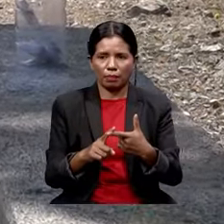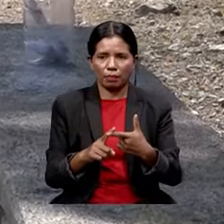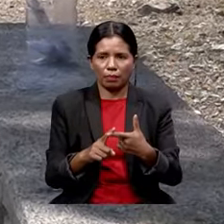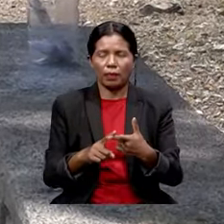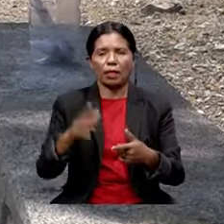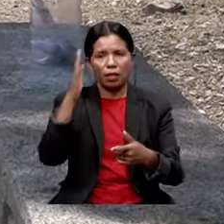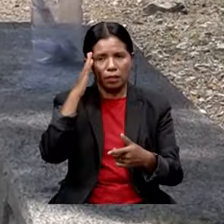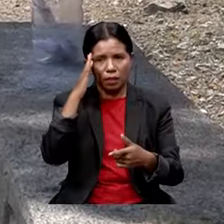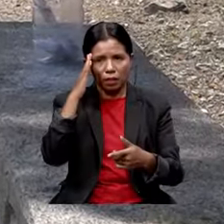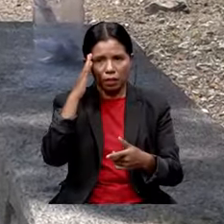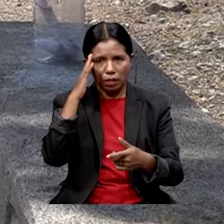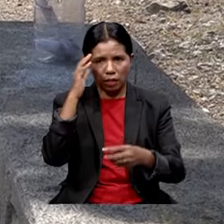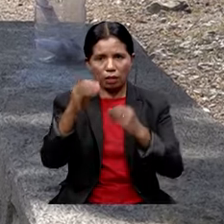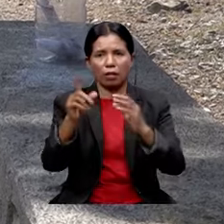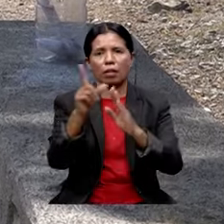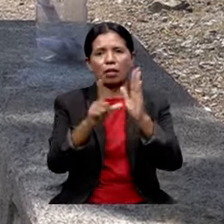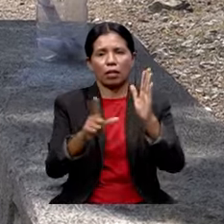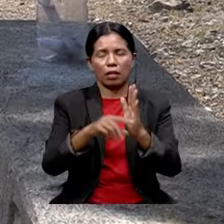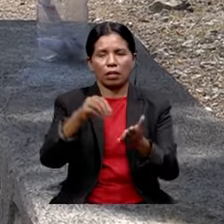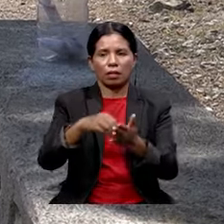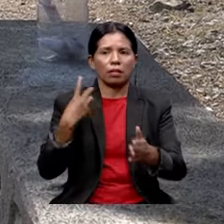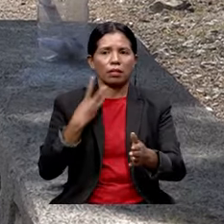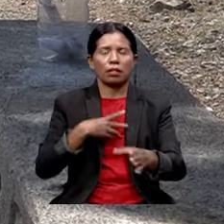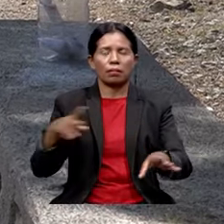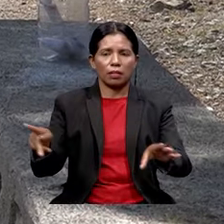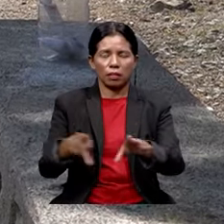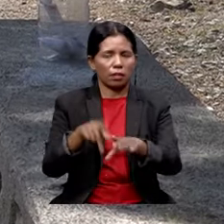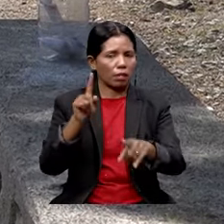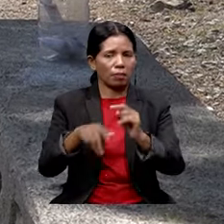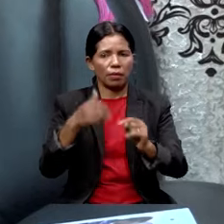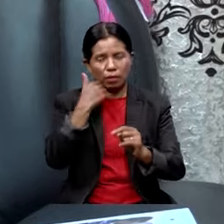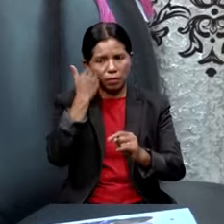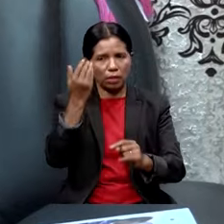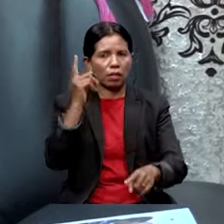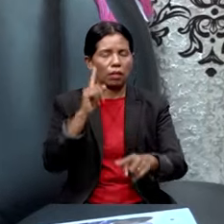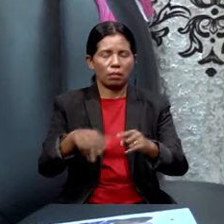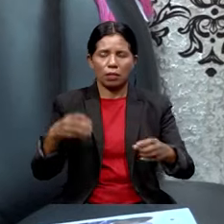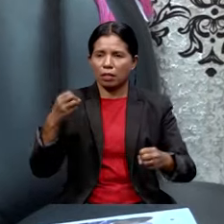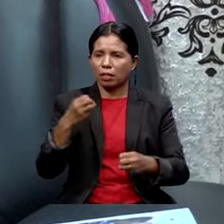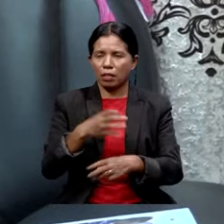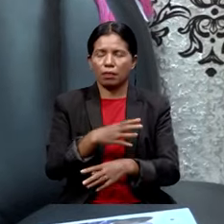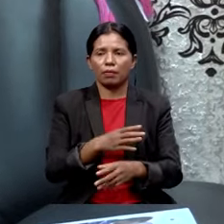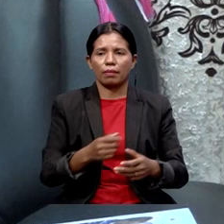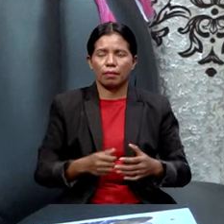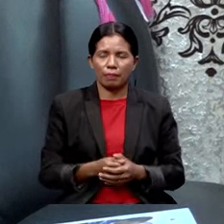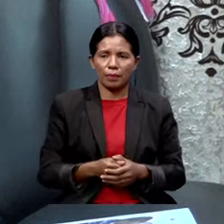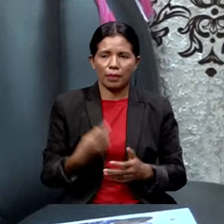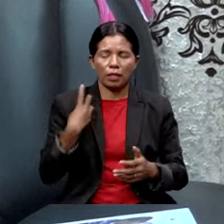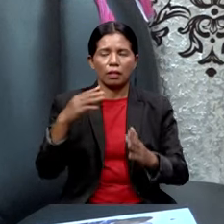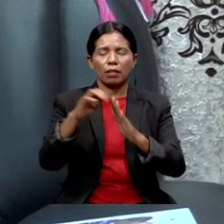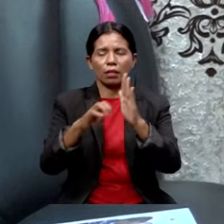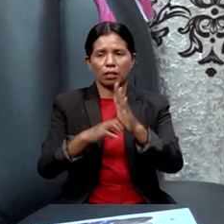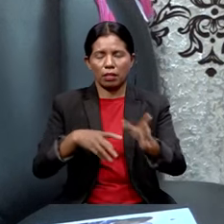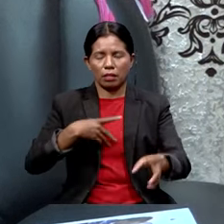hatene ba katak le garanti to hutun participação ne bela bela moe la bela tauk ita estado de